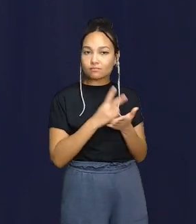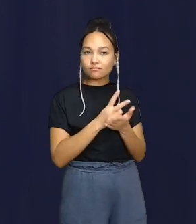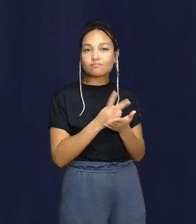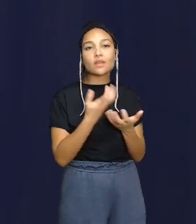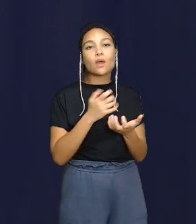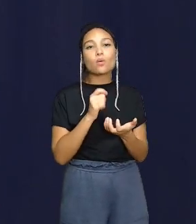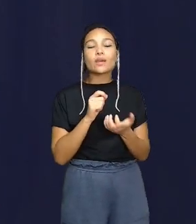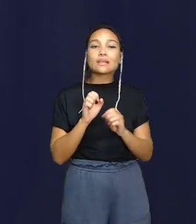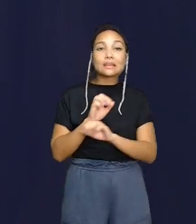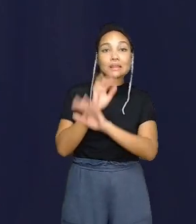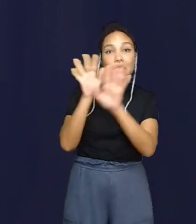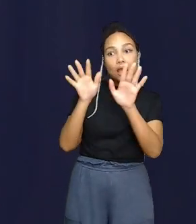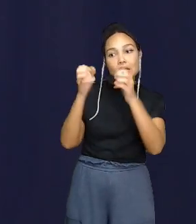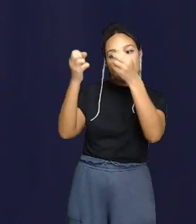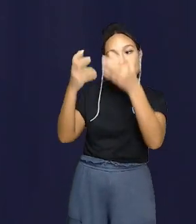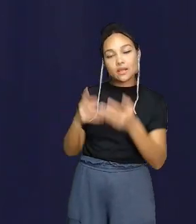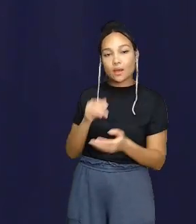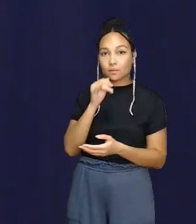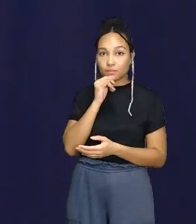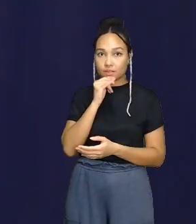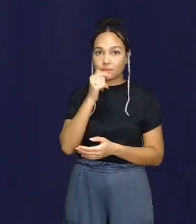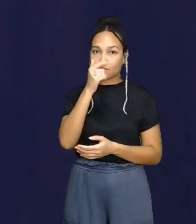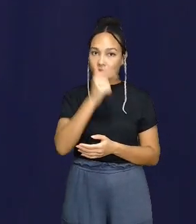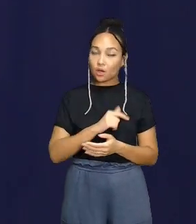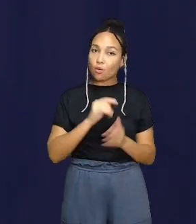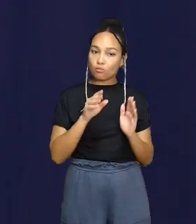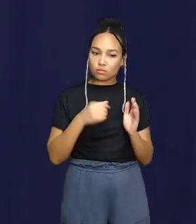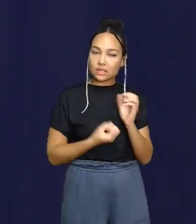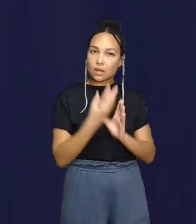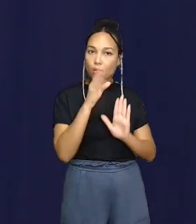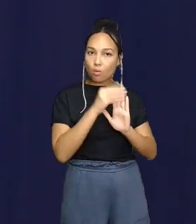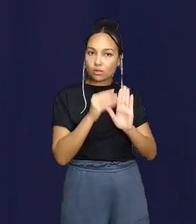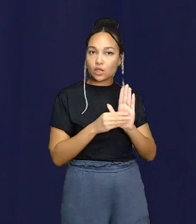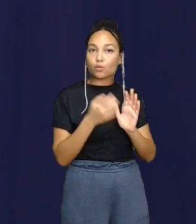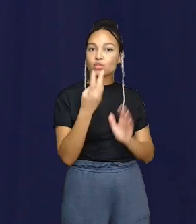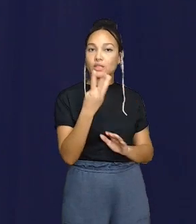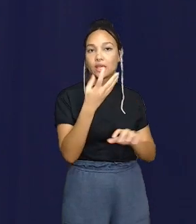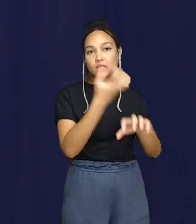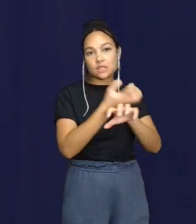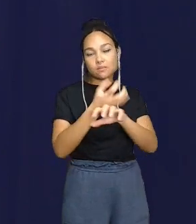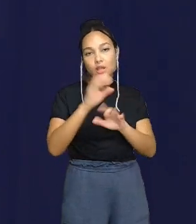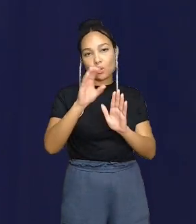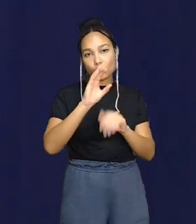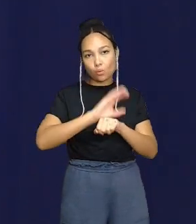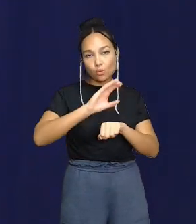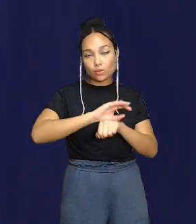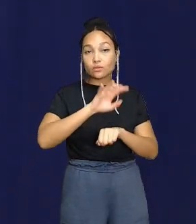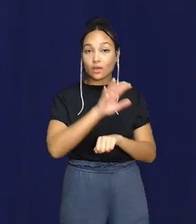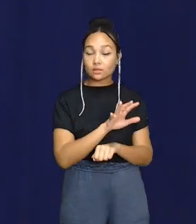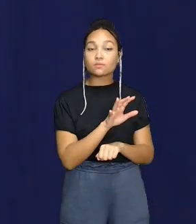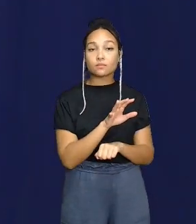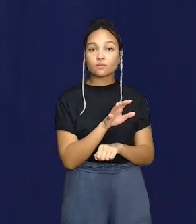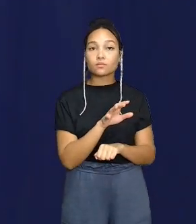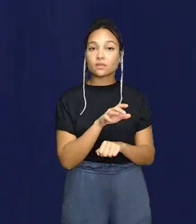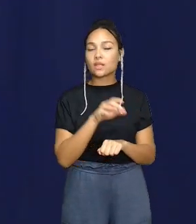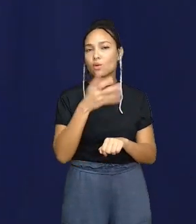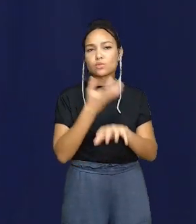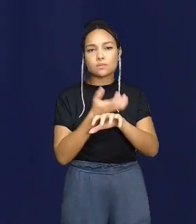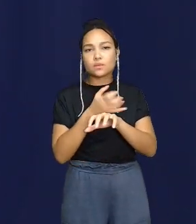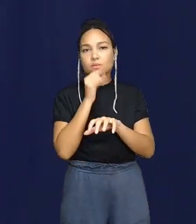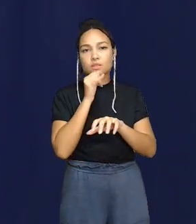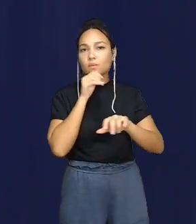Eu, por exemplo, estou como conteudista de 3 disciplinas desse curso, e tanto a disciplina de